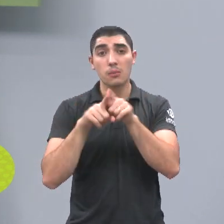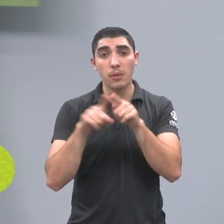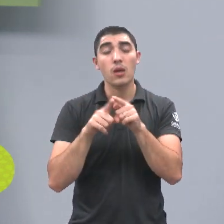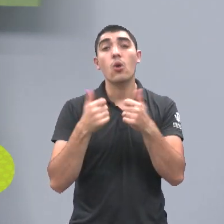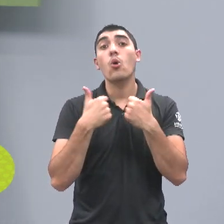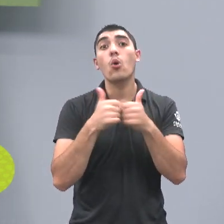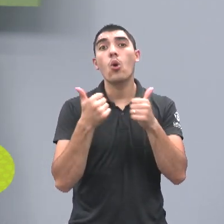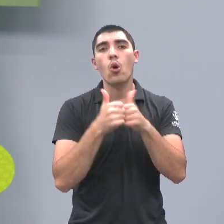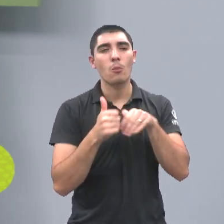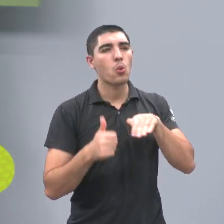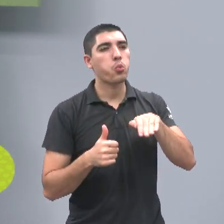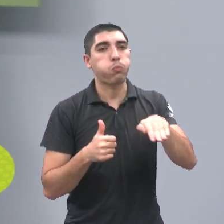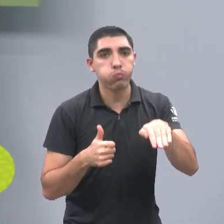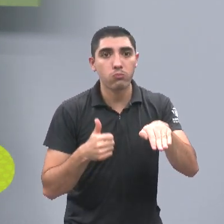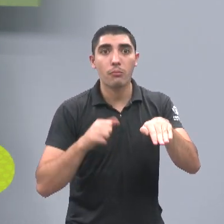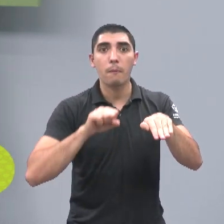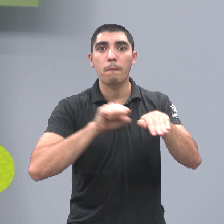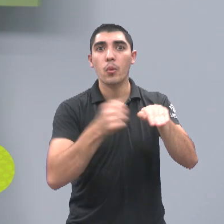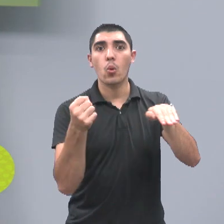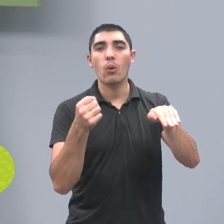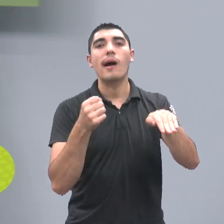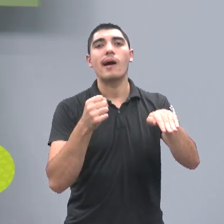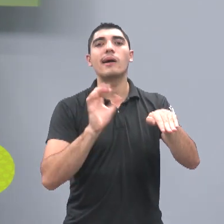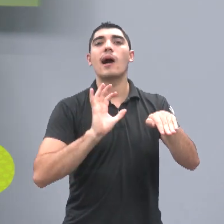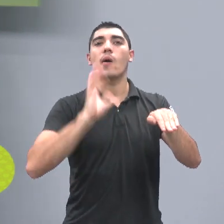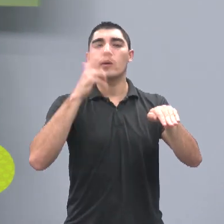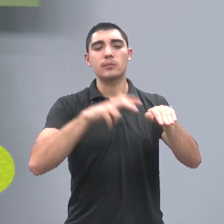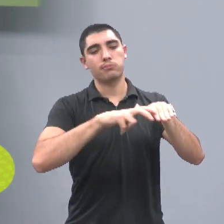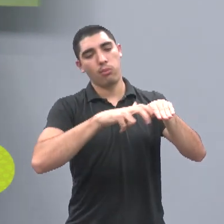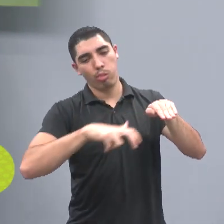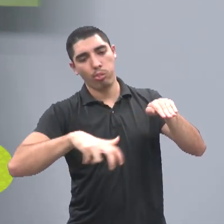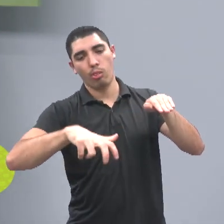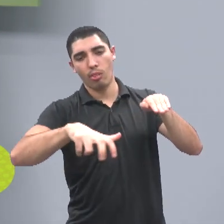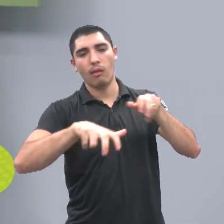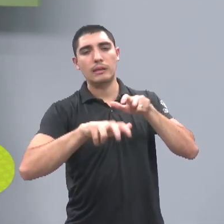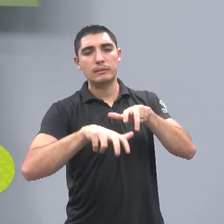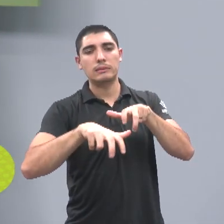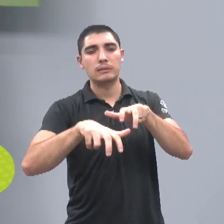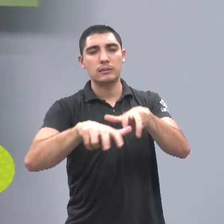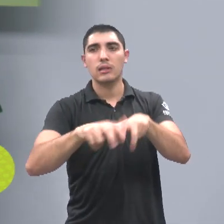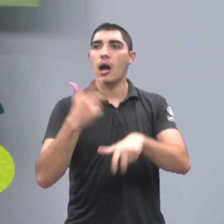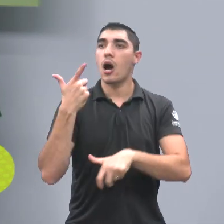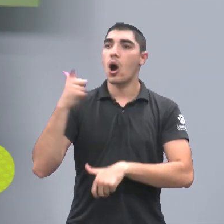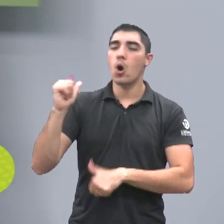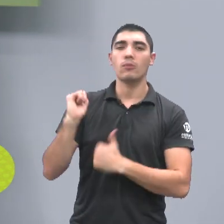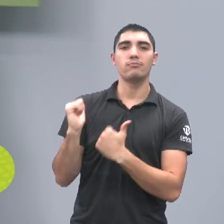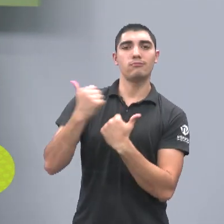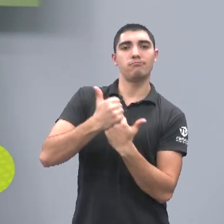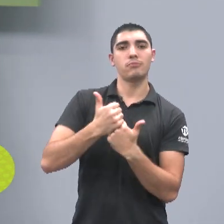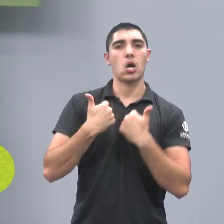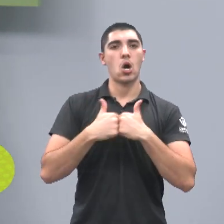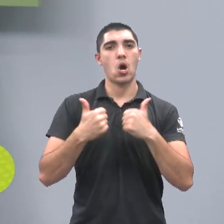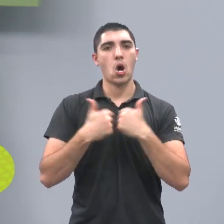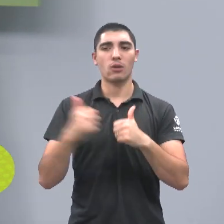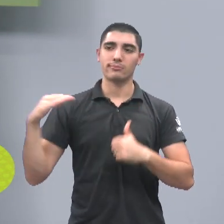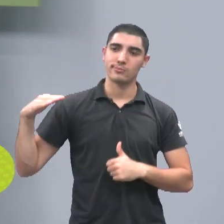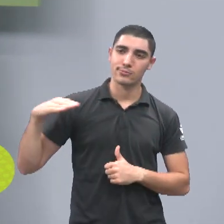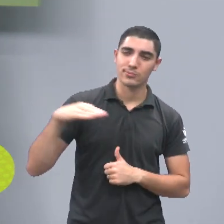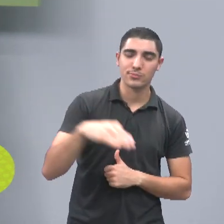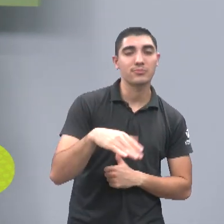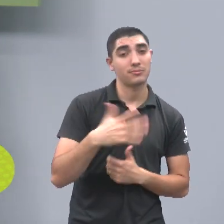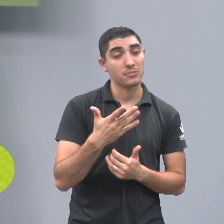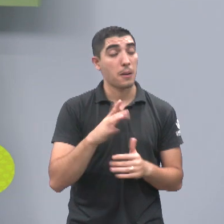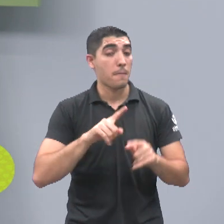um trecho lá na estrada, enfim, até para vir outro ônibus ou consertar o ônibus. Mas nesses trancos e barrancos aí,